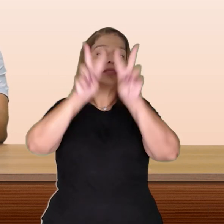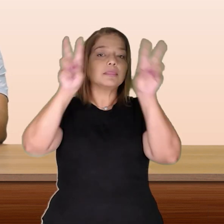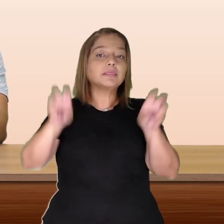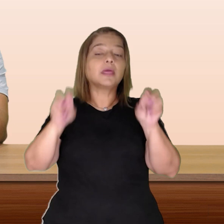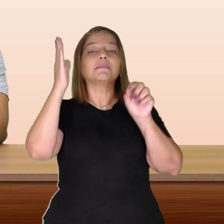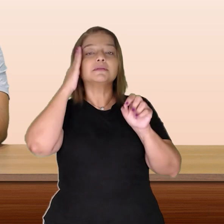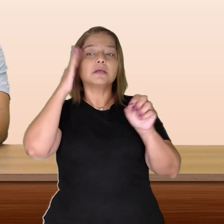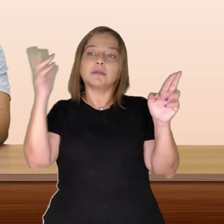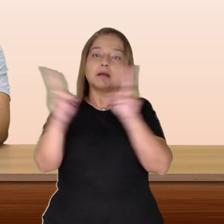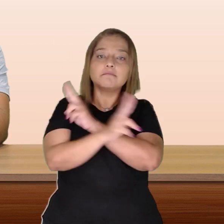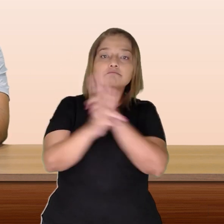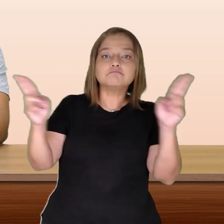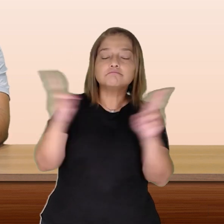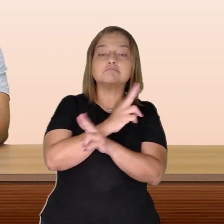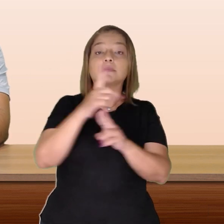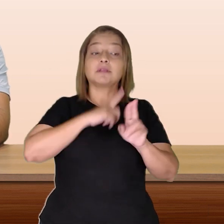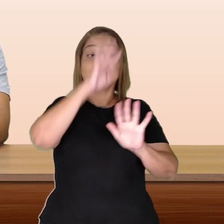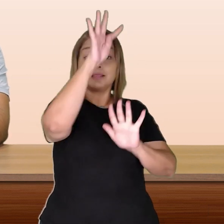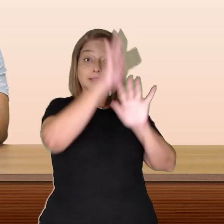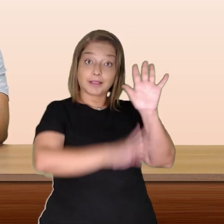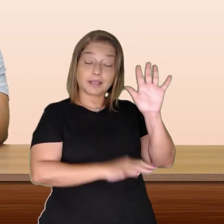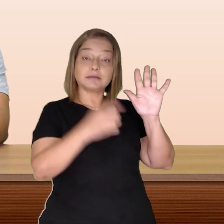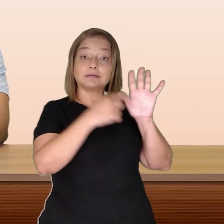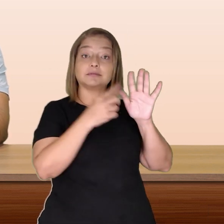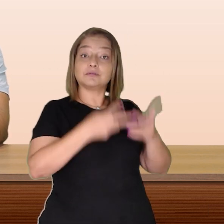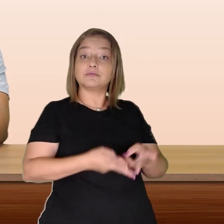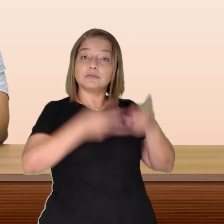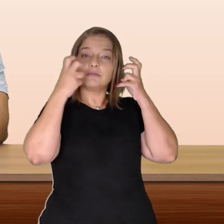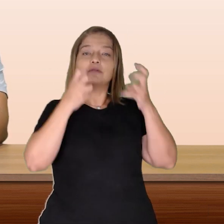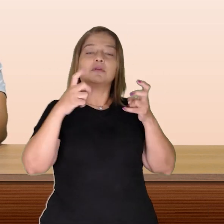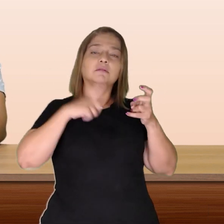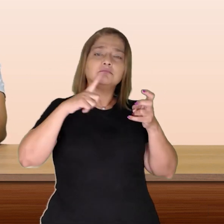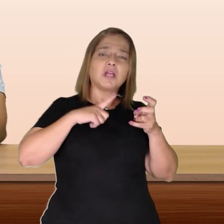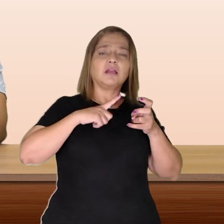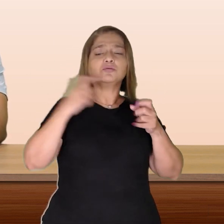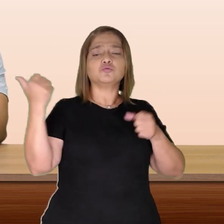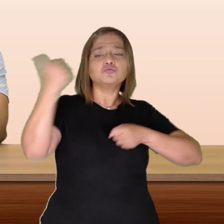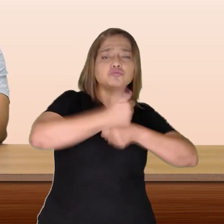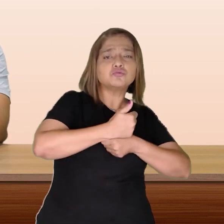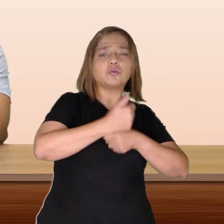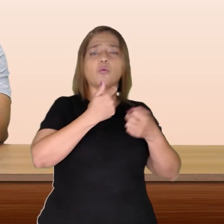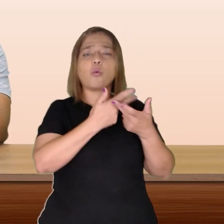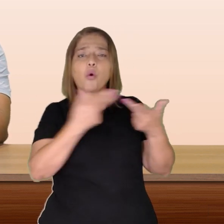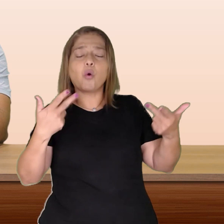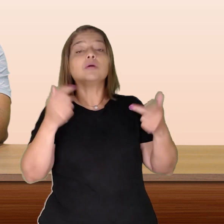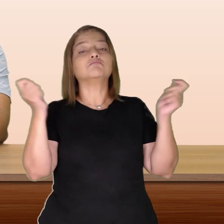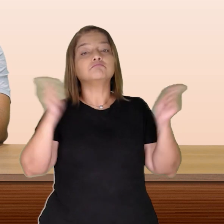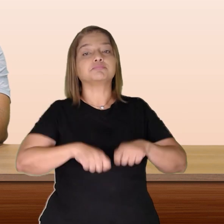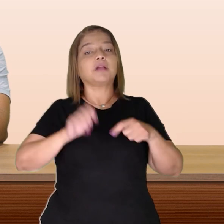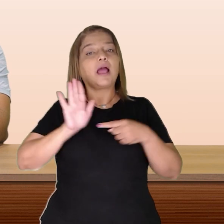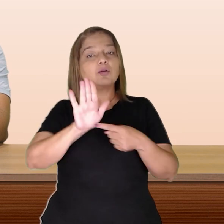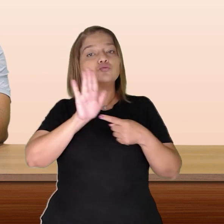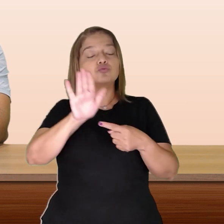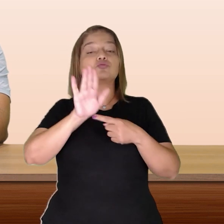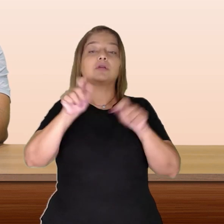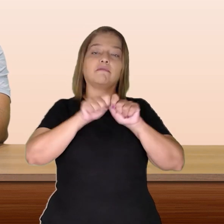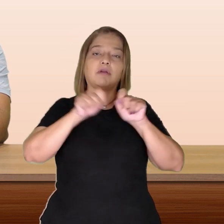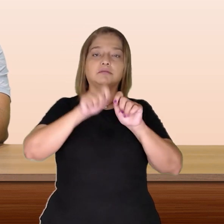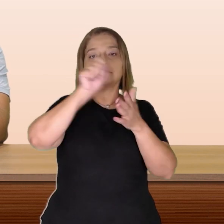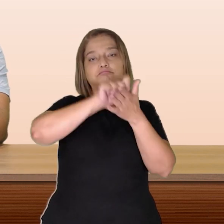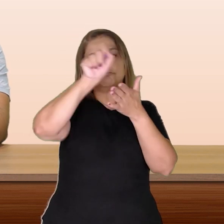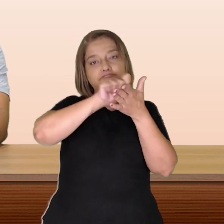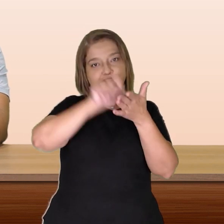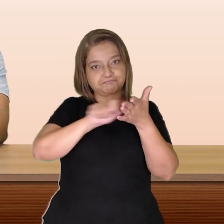fala sobre estabelecer relações entre partes de um texto, identificando repetições ou substituições que contribuem